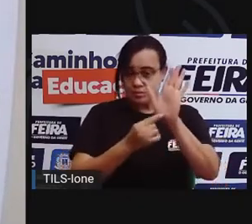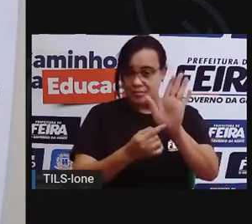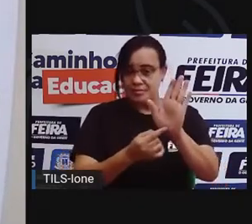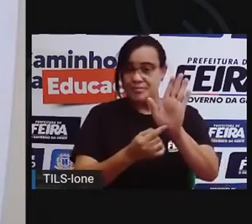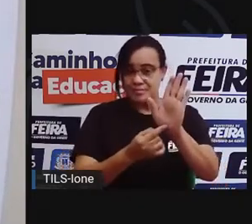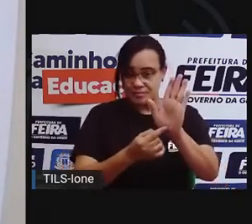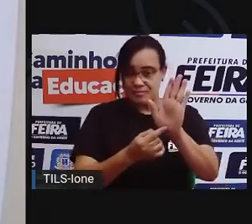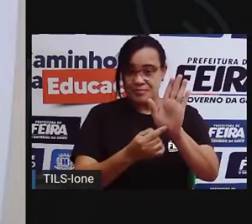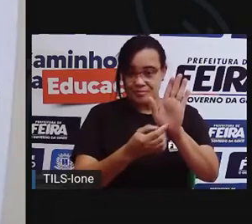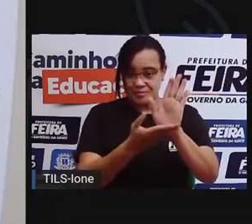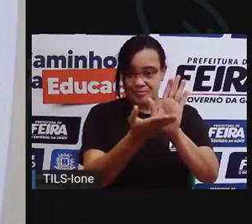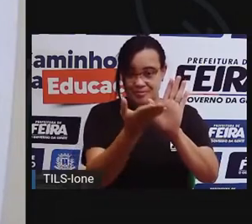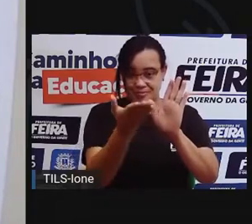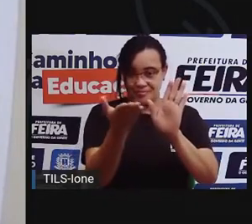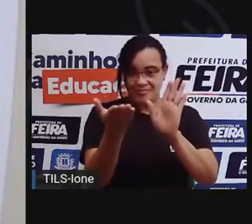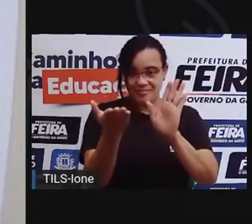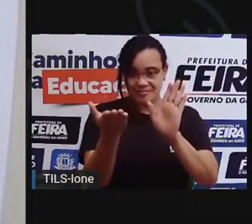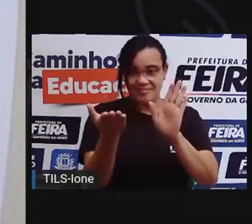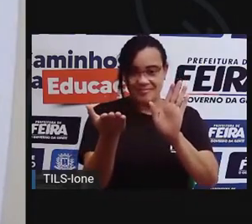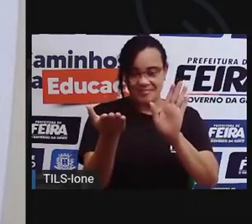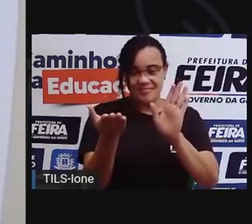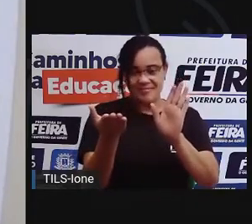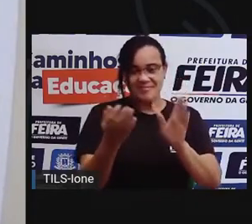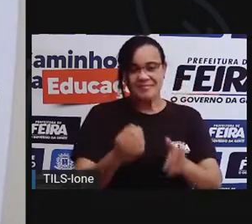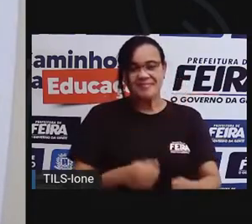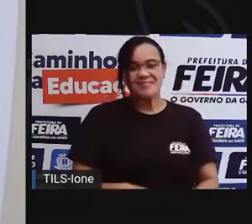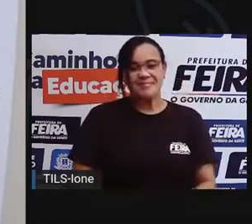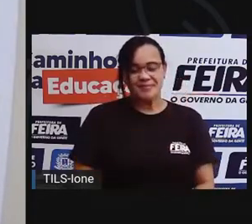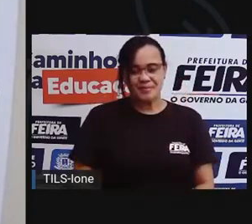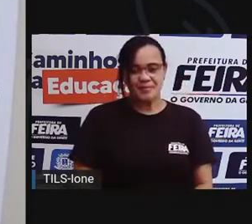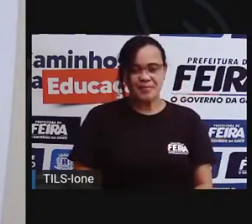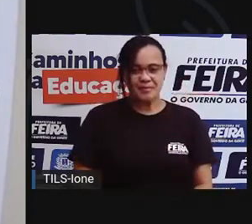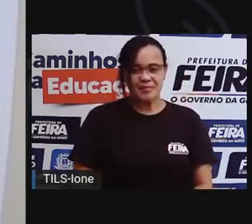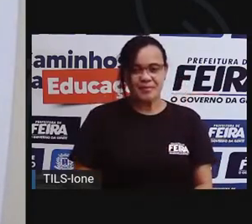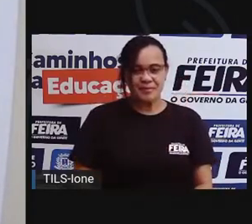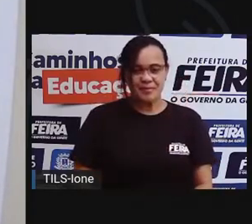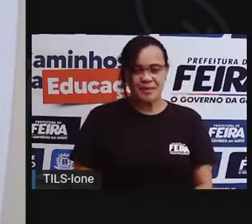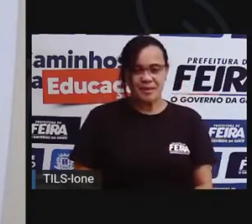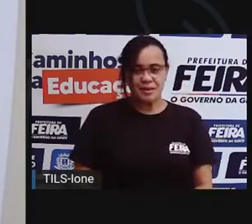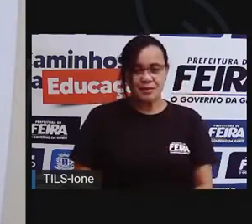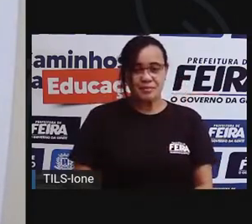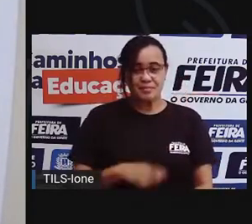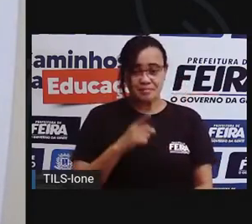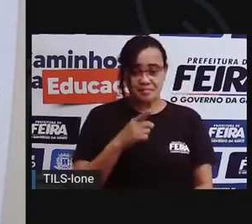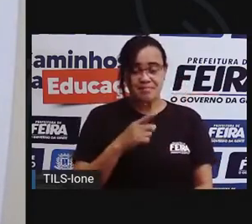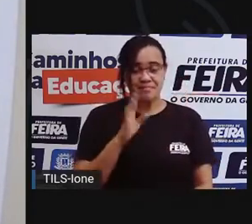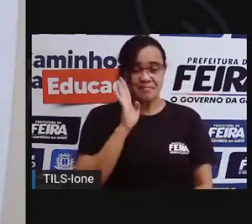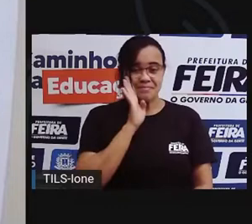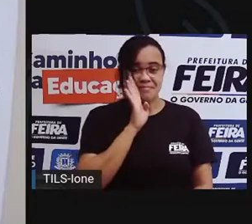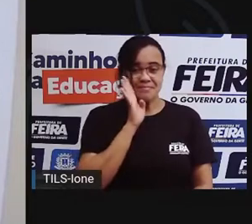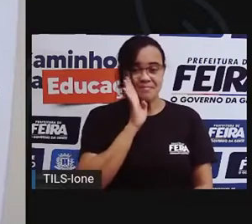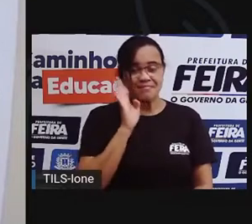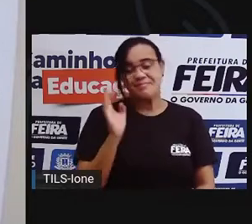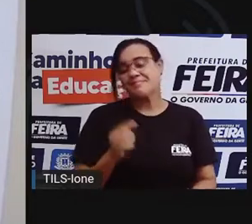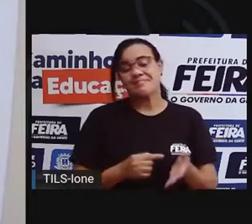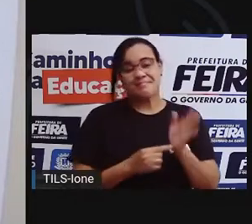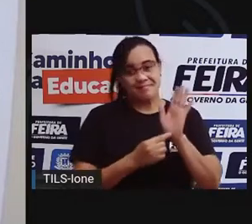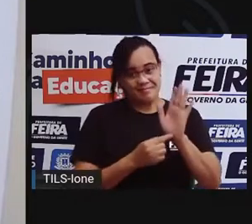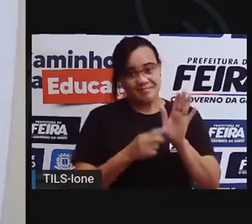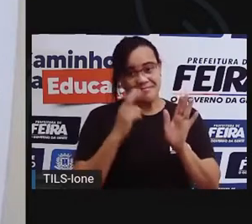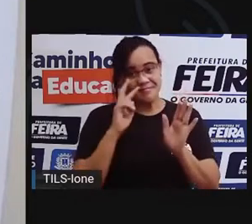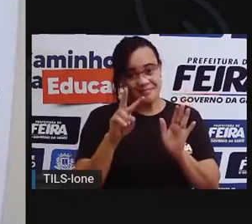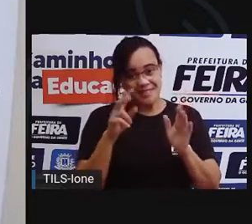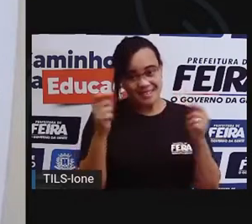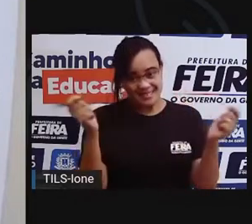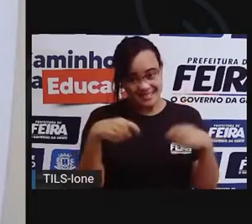eu ver o que é que dá, como é que dá para ver daí da câmera. Ó, Dá pra ver assim? Mais pra cá ou mais